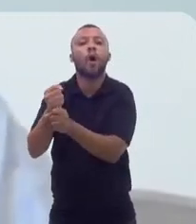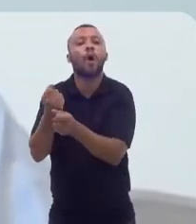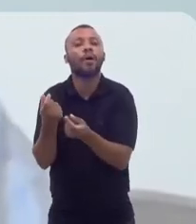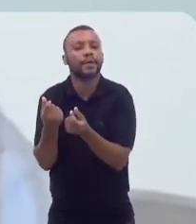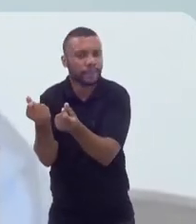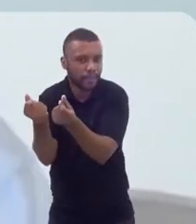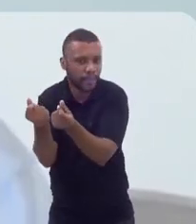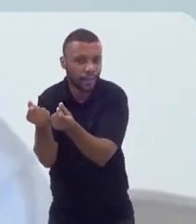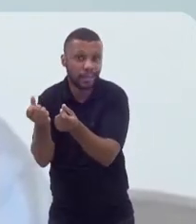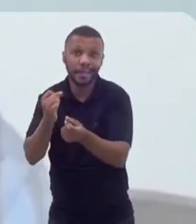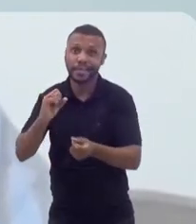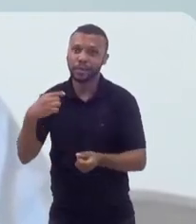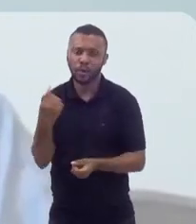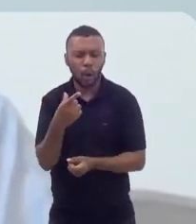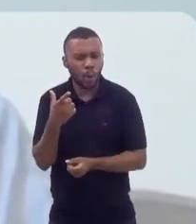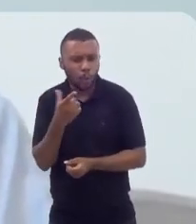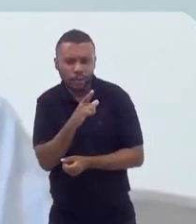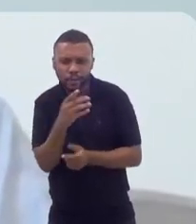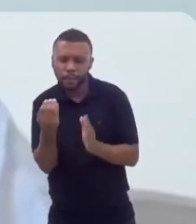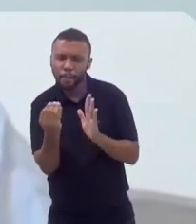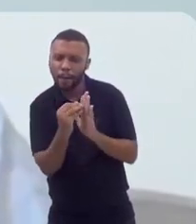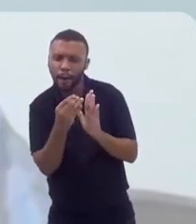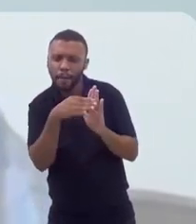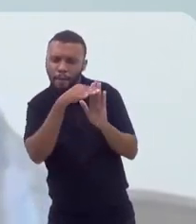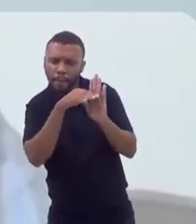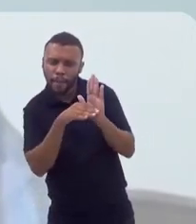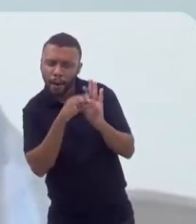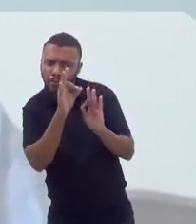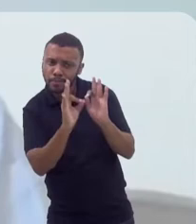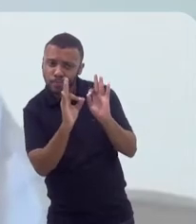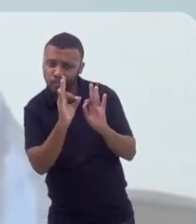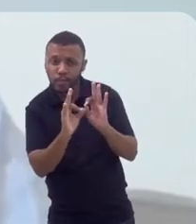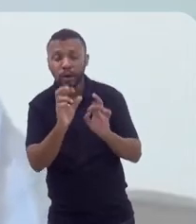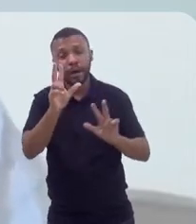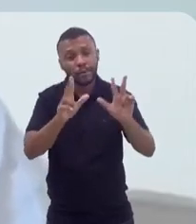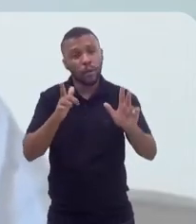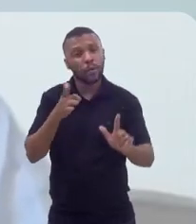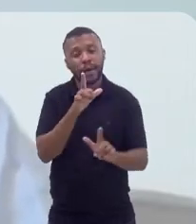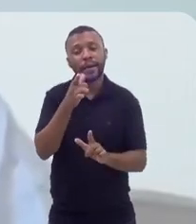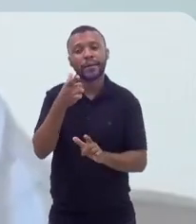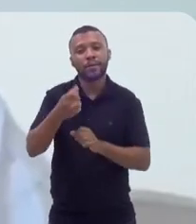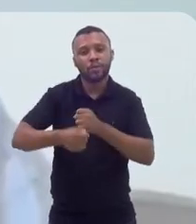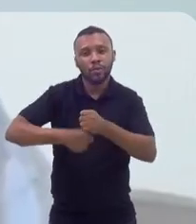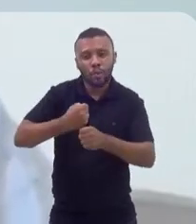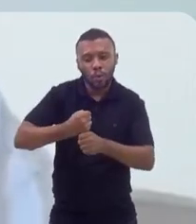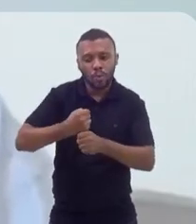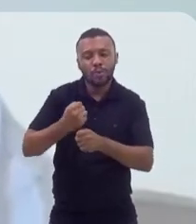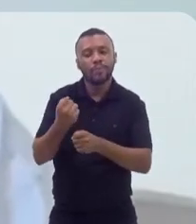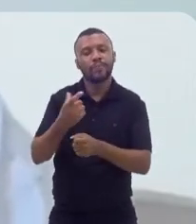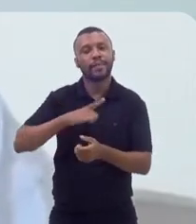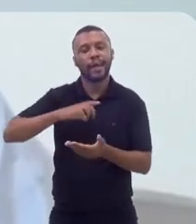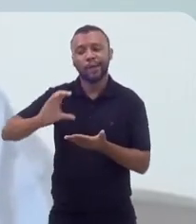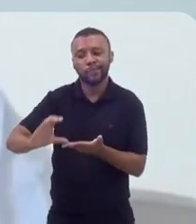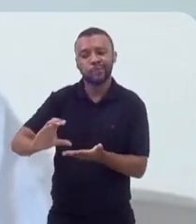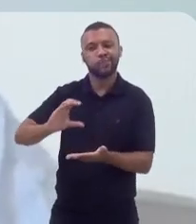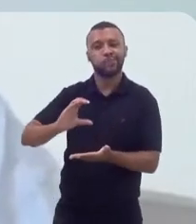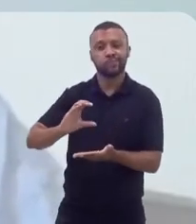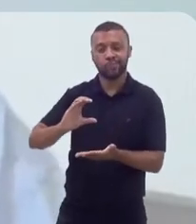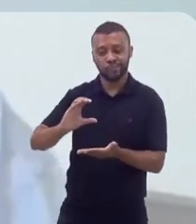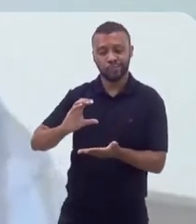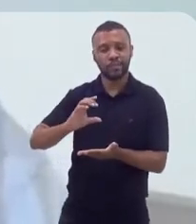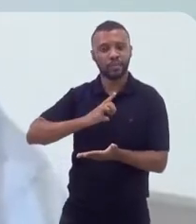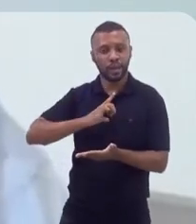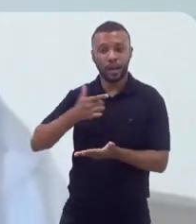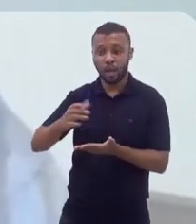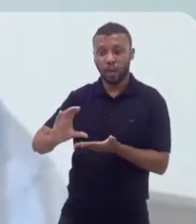isso, o carnaval consegue, de um ano para o outro, ter rúbrica. A rúbrica carnaval